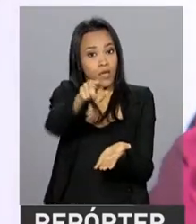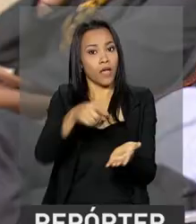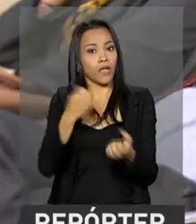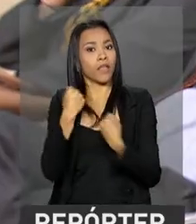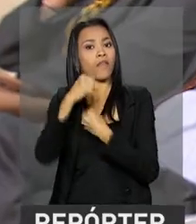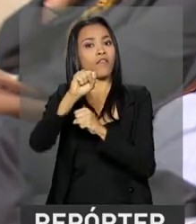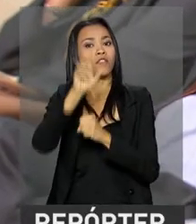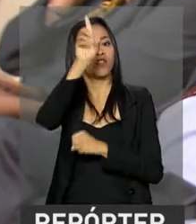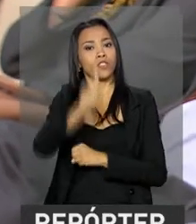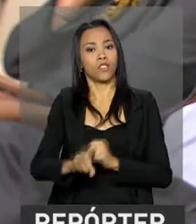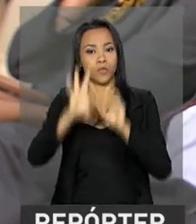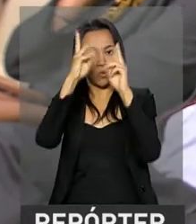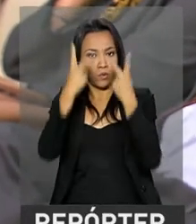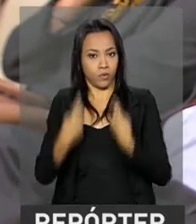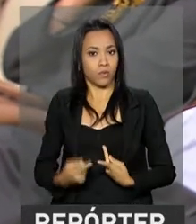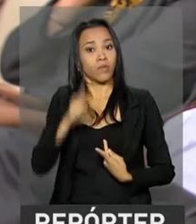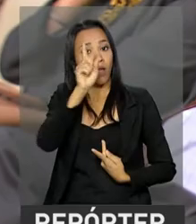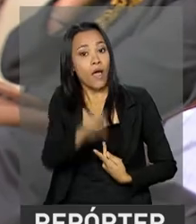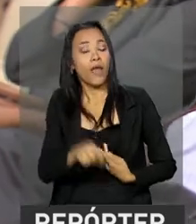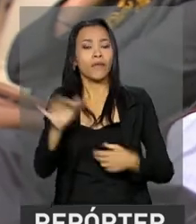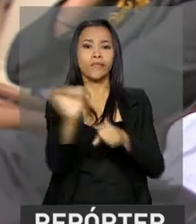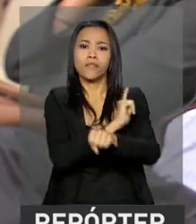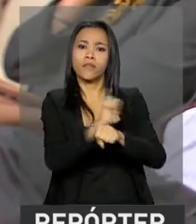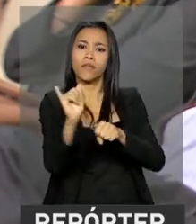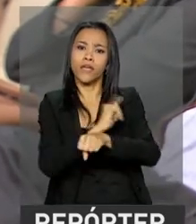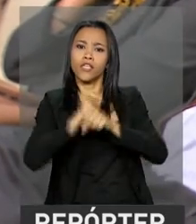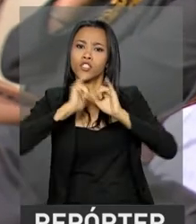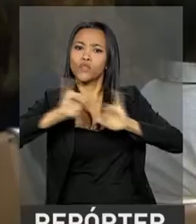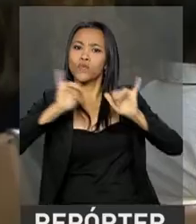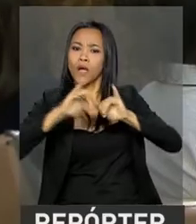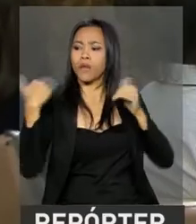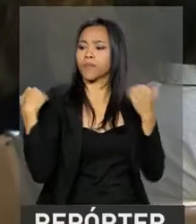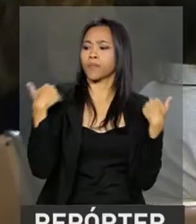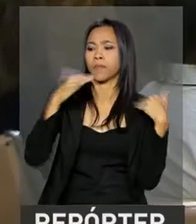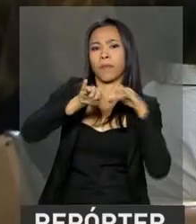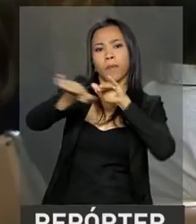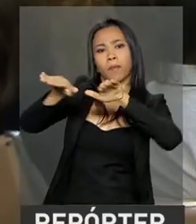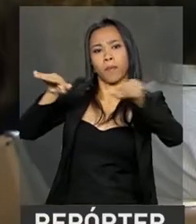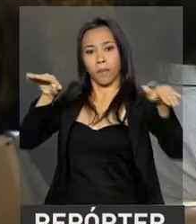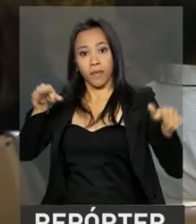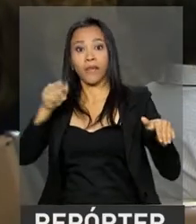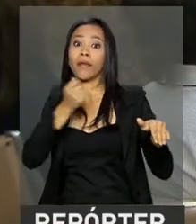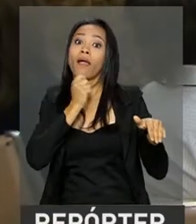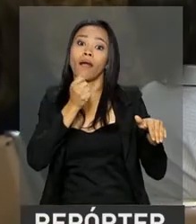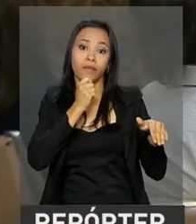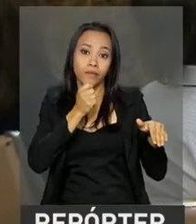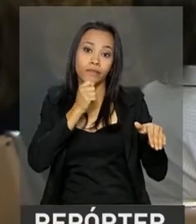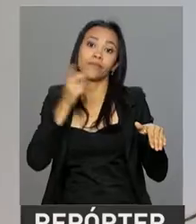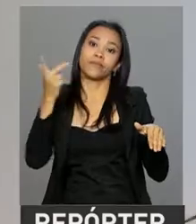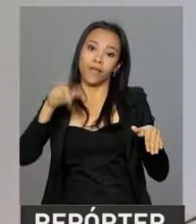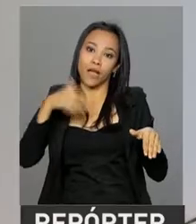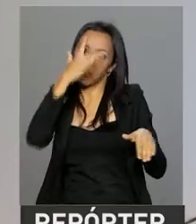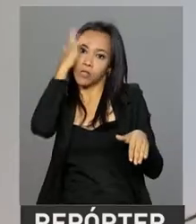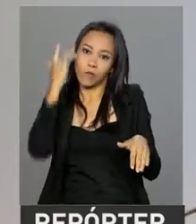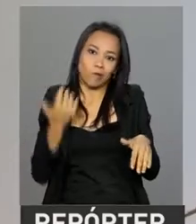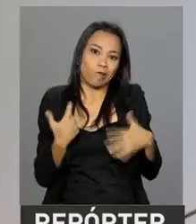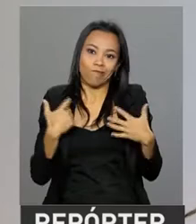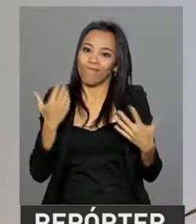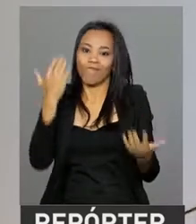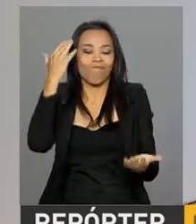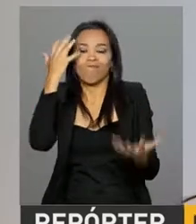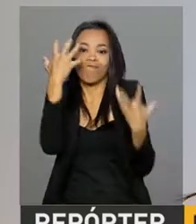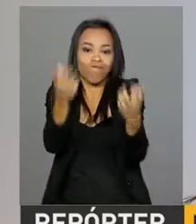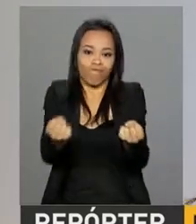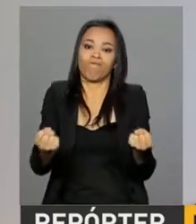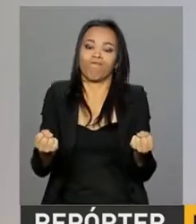Humanos defende a campanha como um instrumento para dar visibilidade ao que ainda é tratado como tabu. As campanhas